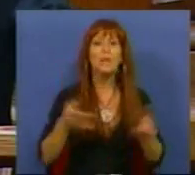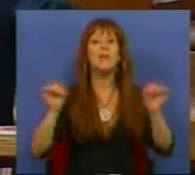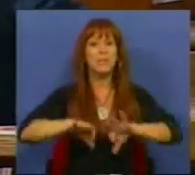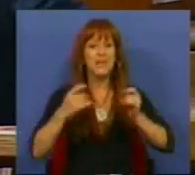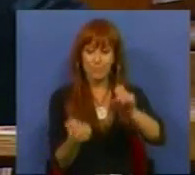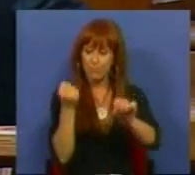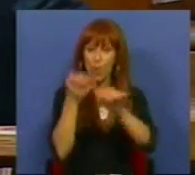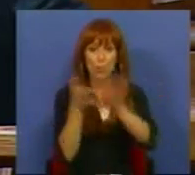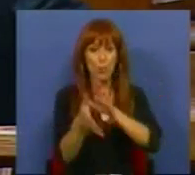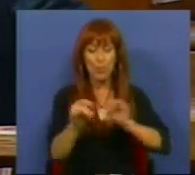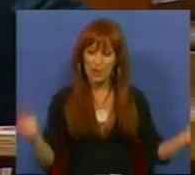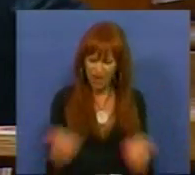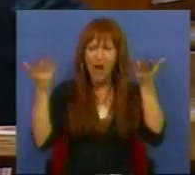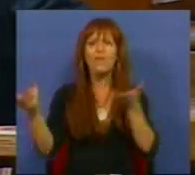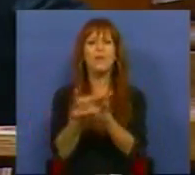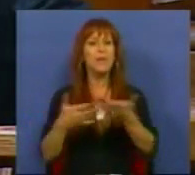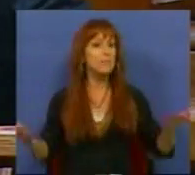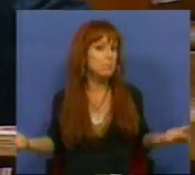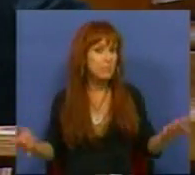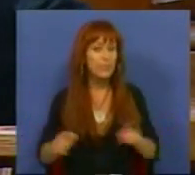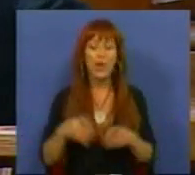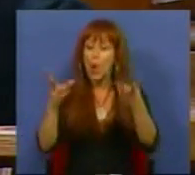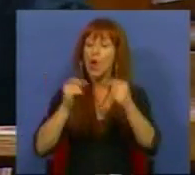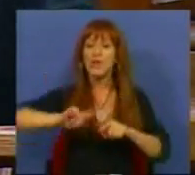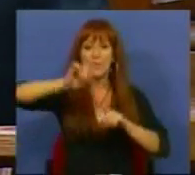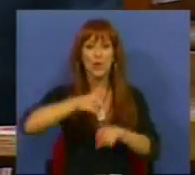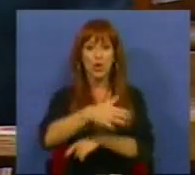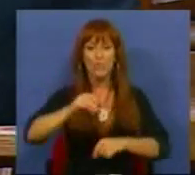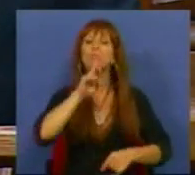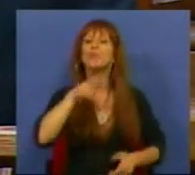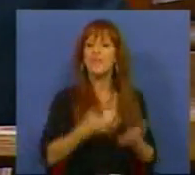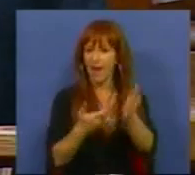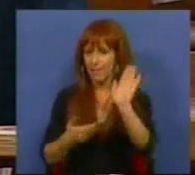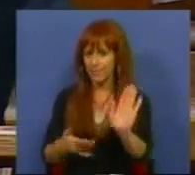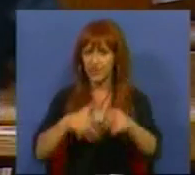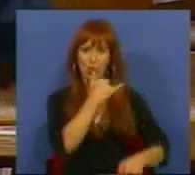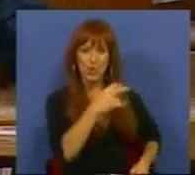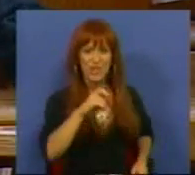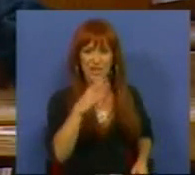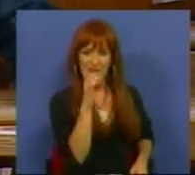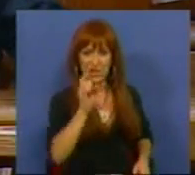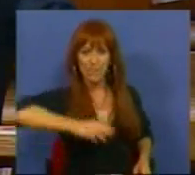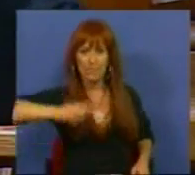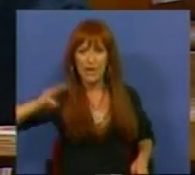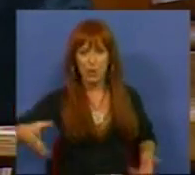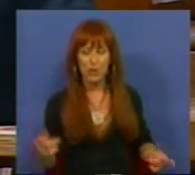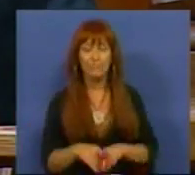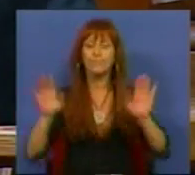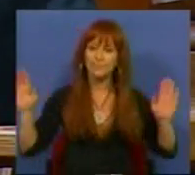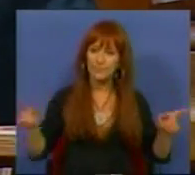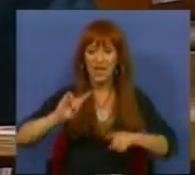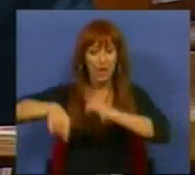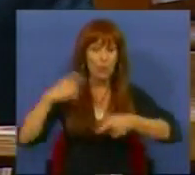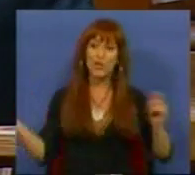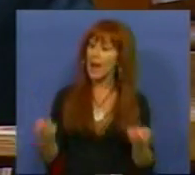também na criação de emprego e relançamento da economia? O orçamento de 2010 dá a resposta. 236 milhões. Ou seja,